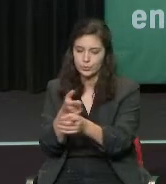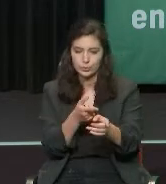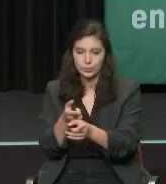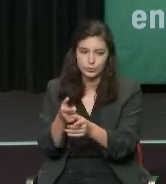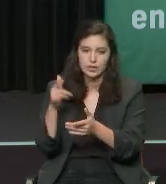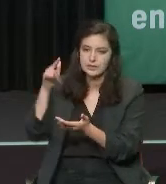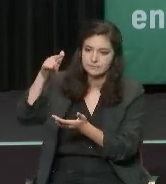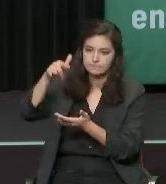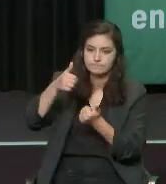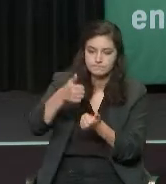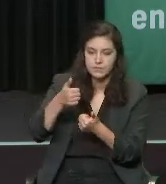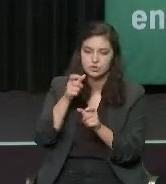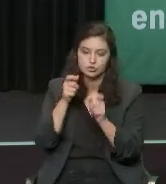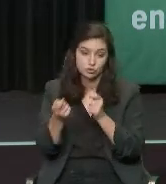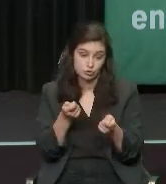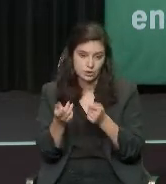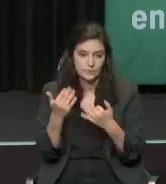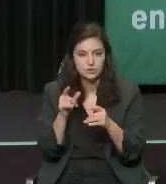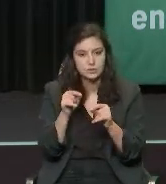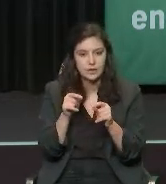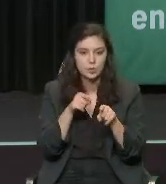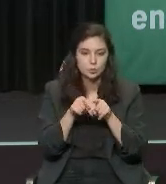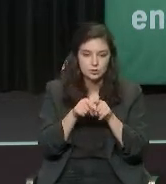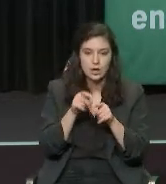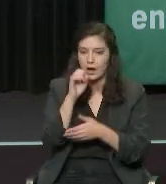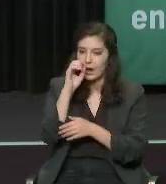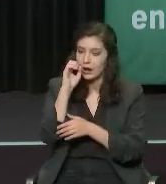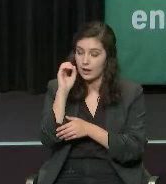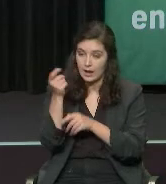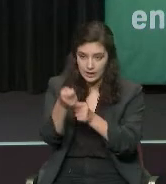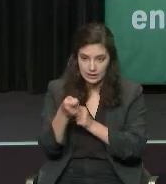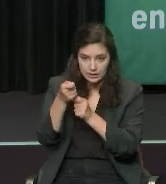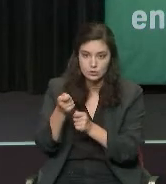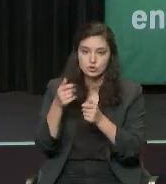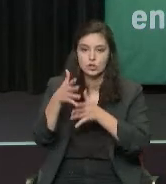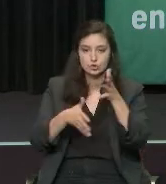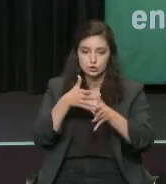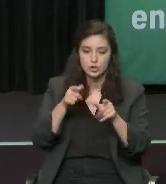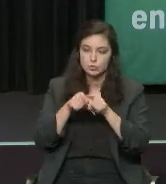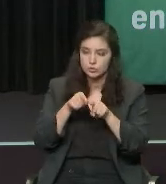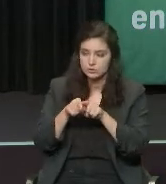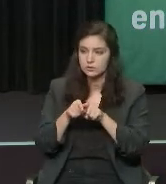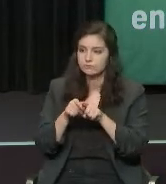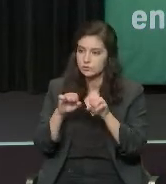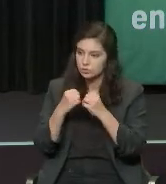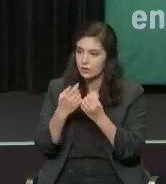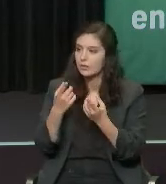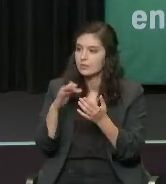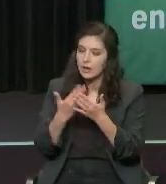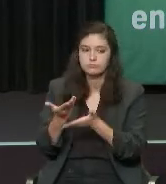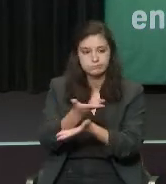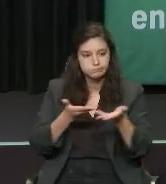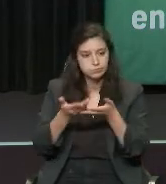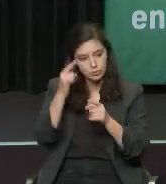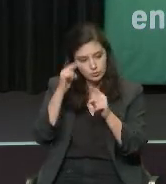e a detecção, mas também conseguir que as políticas agrícolas, as políticas de desenvolvimento e as políticas industriais estejam elas mais sincronizadas a trabalhar,